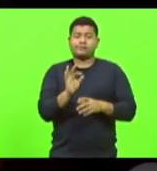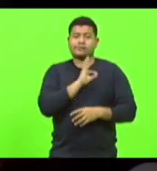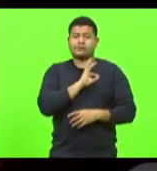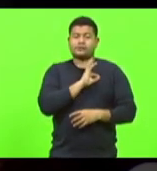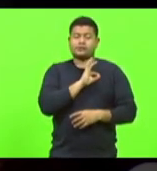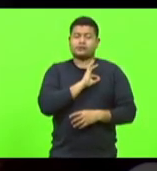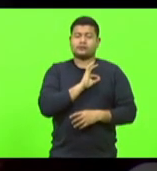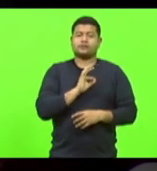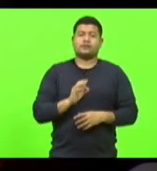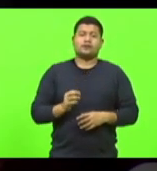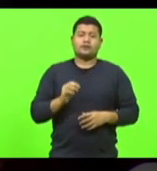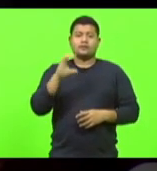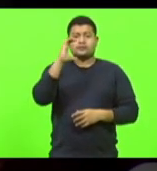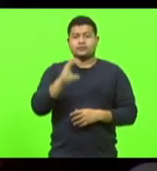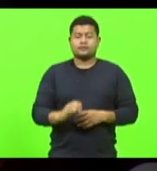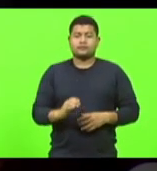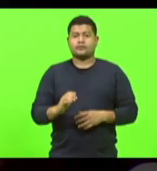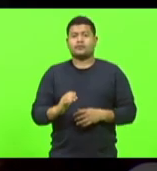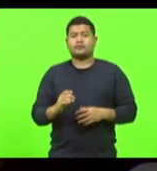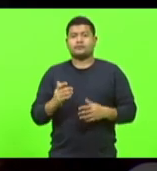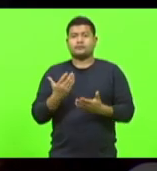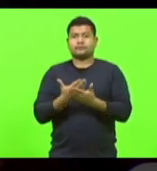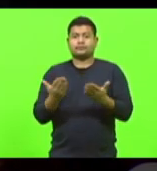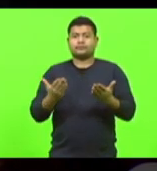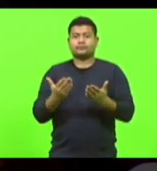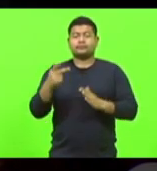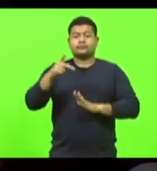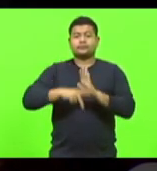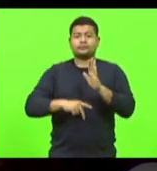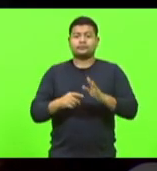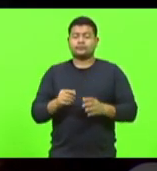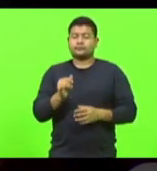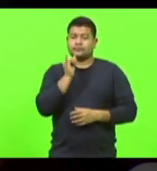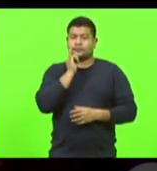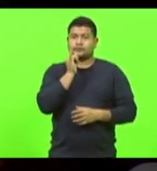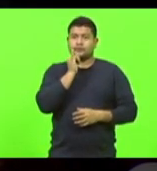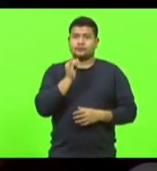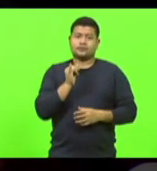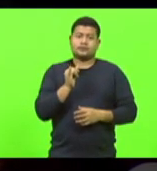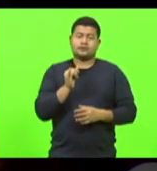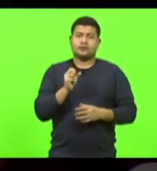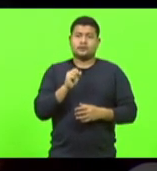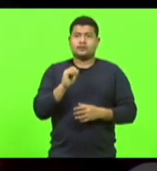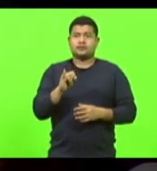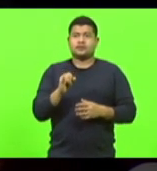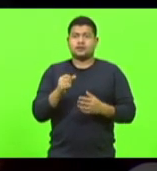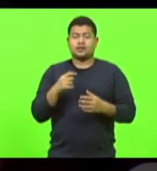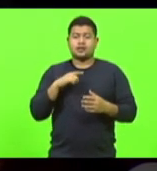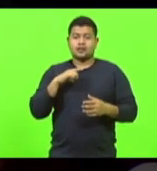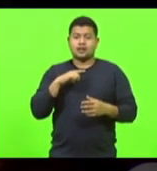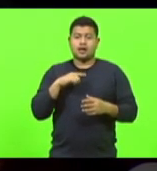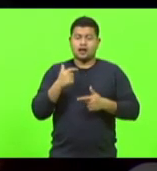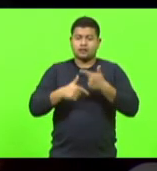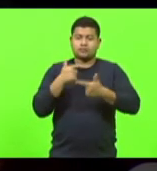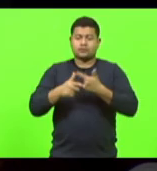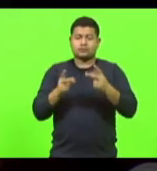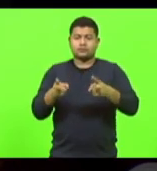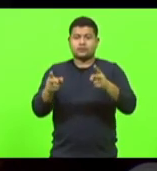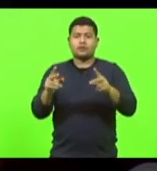civis nesse projeto quando em serviço terem aí e fecha com os policiais militares